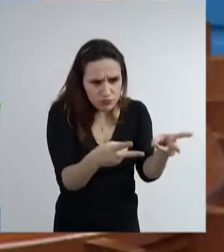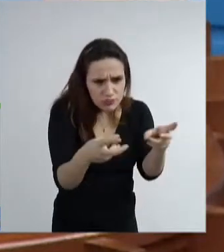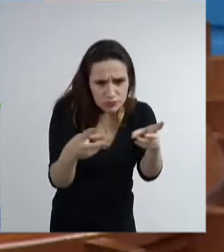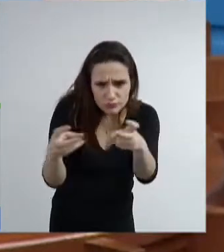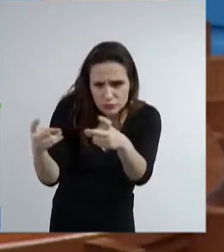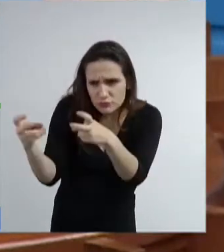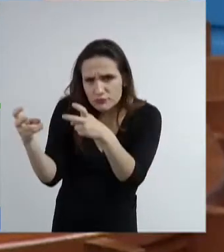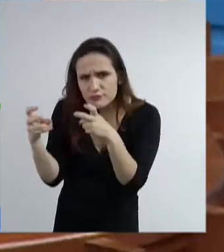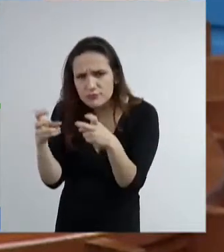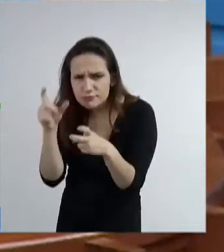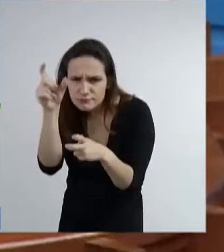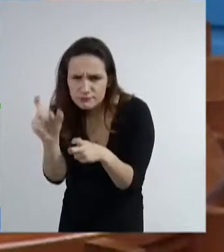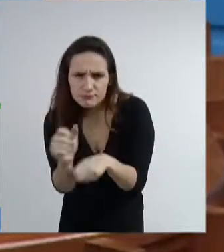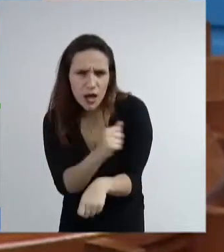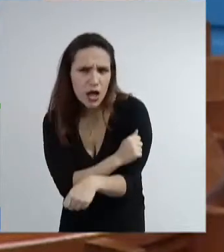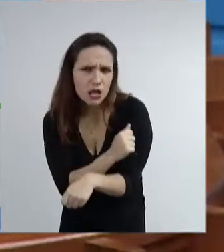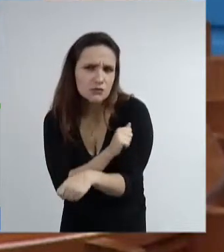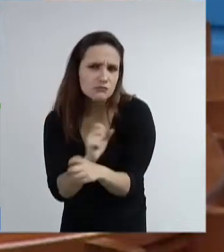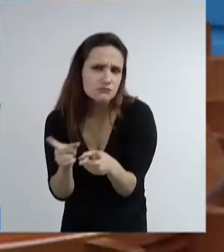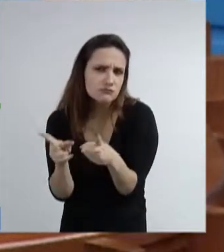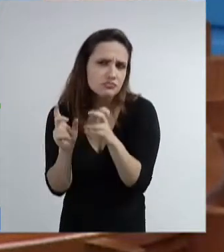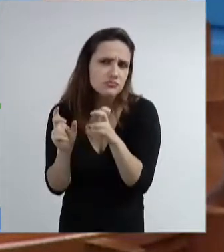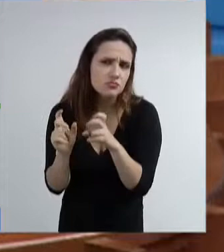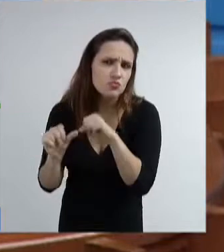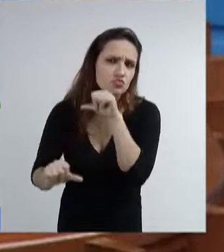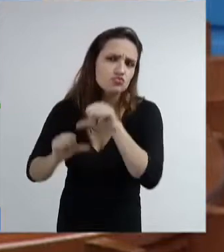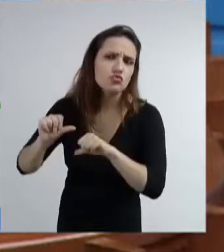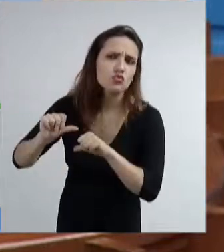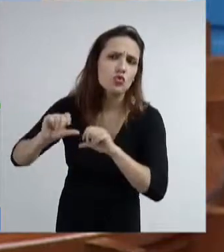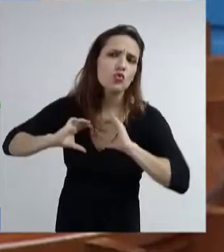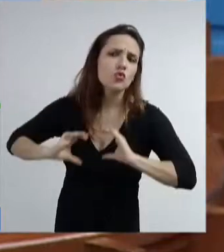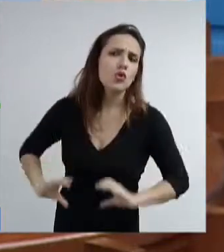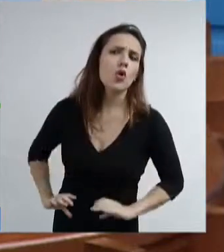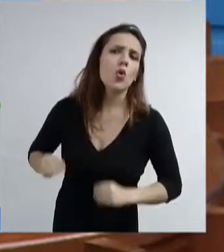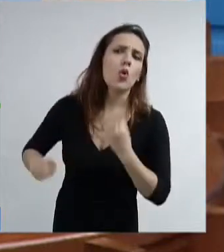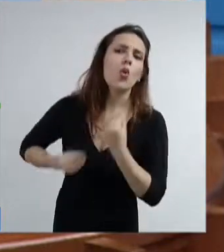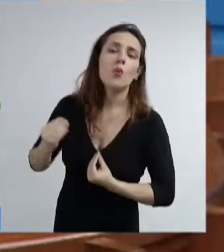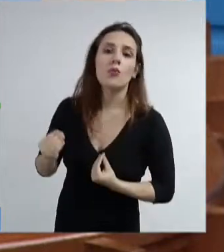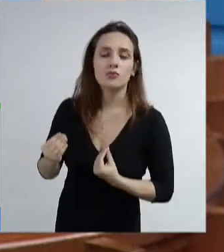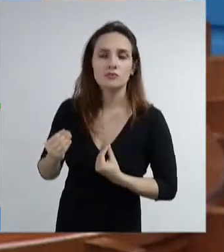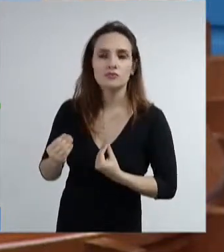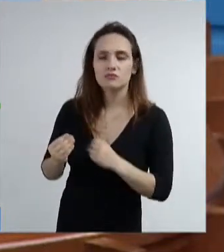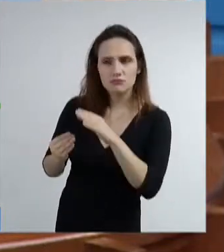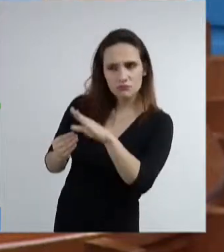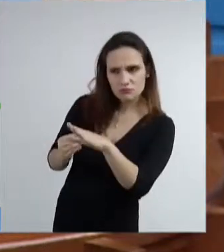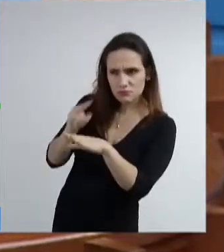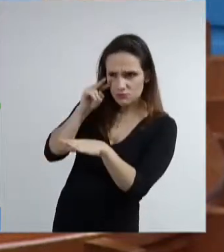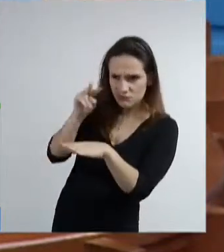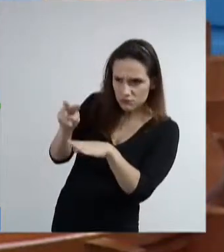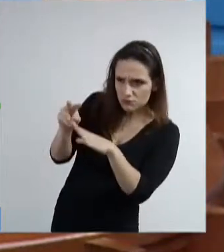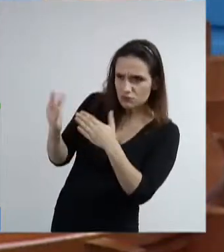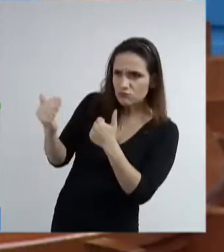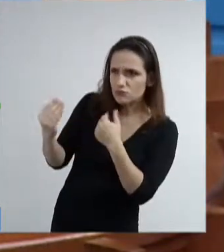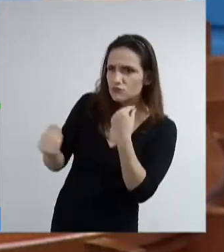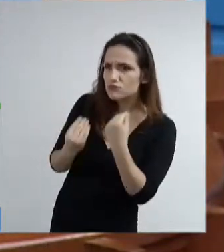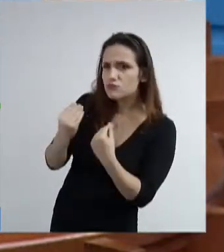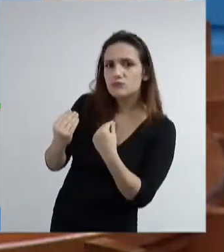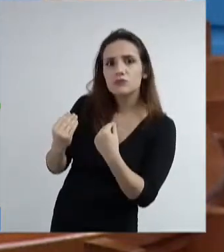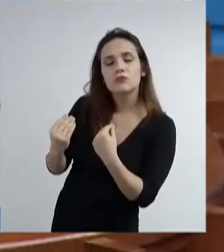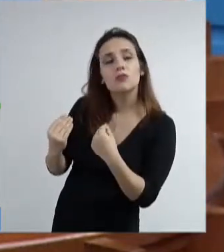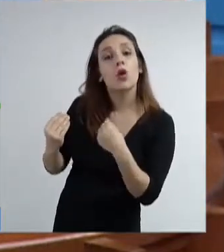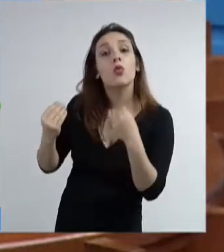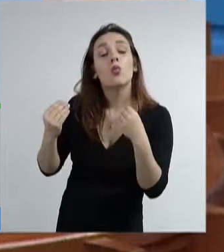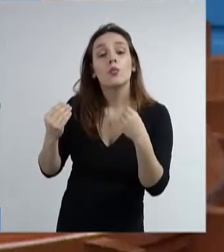no aluno, no estudante, qual é o olhar que você está